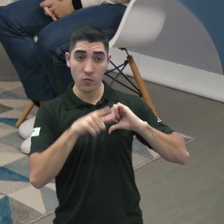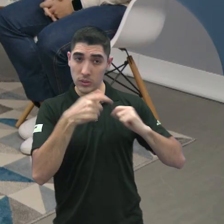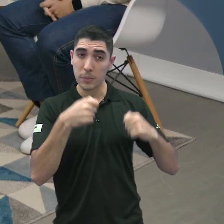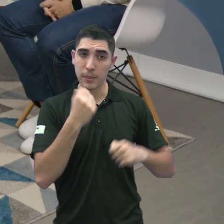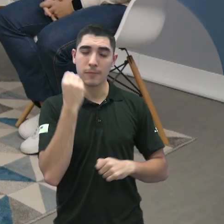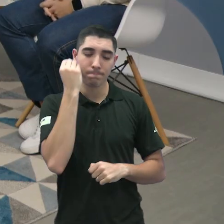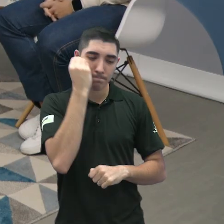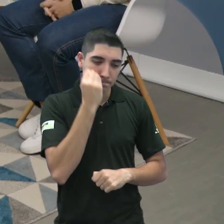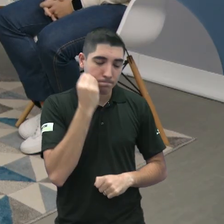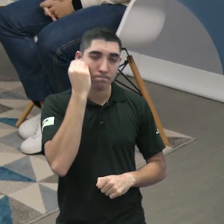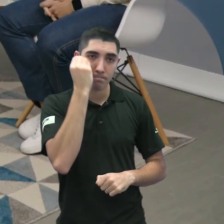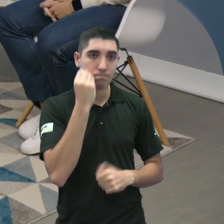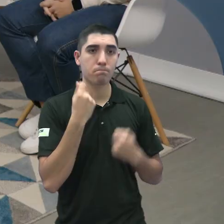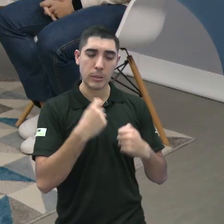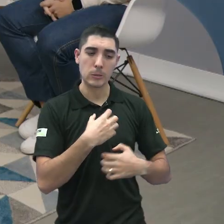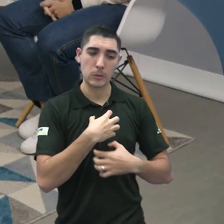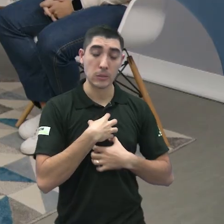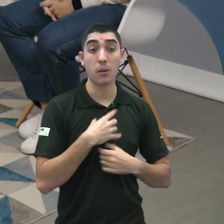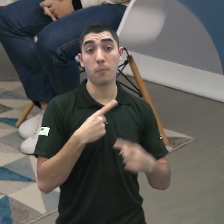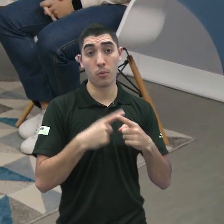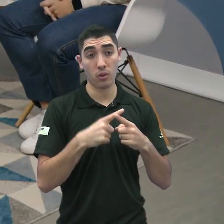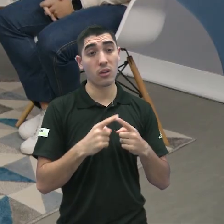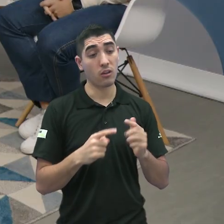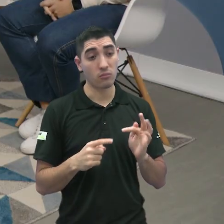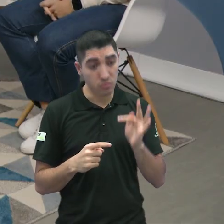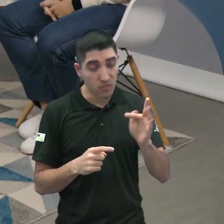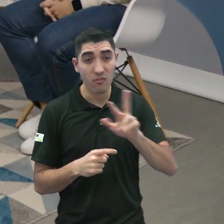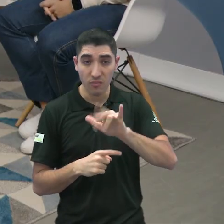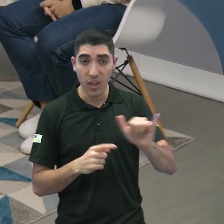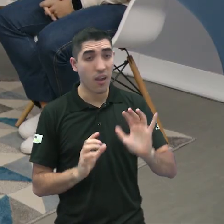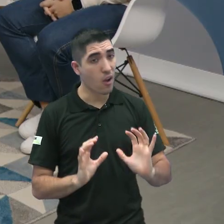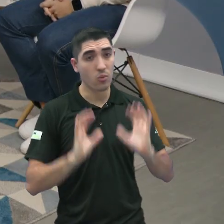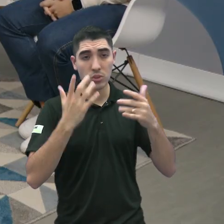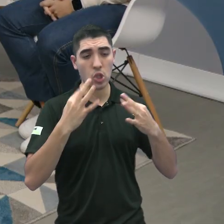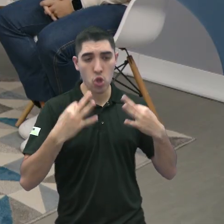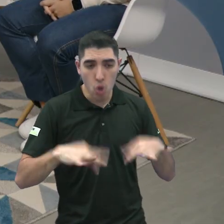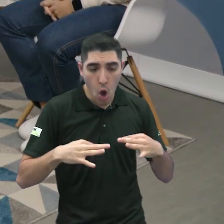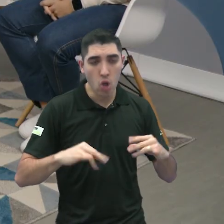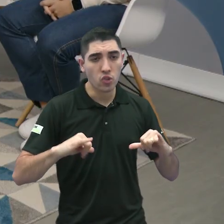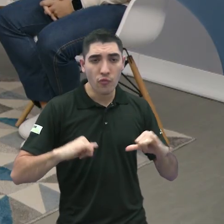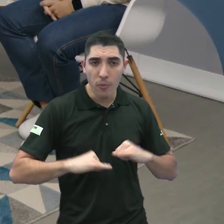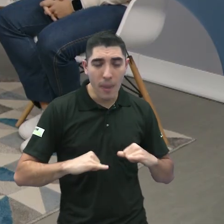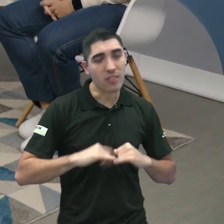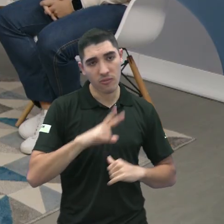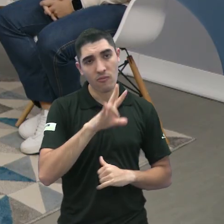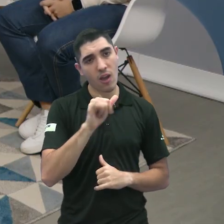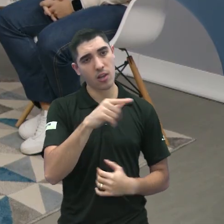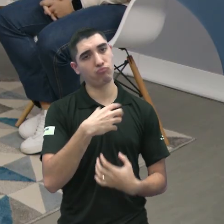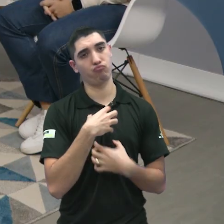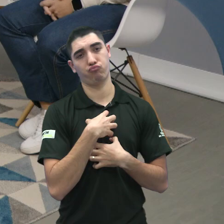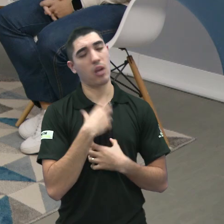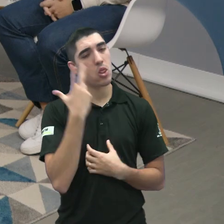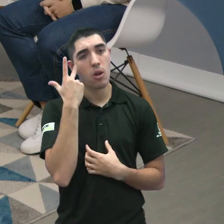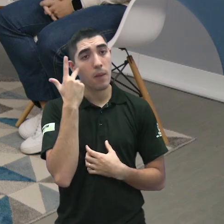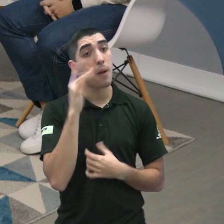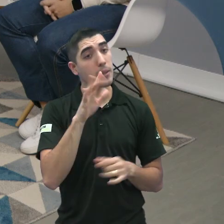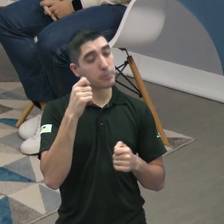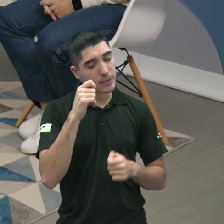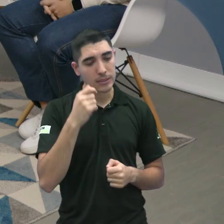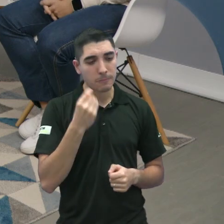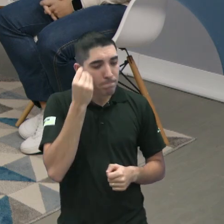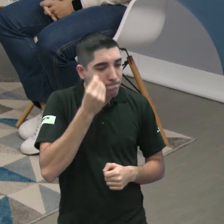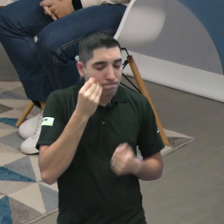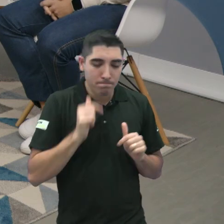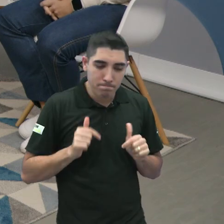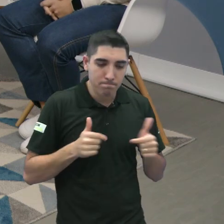né, as dores, porque em algum momento ele vai aparecer ali, independente da magnitude, mas é importante ter essa consciência.